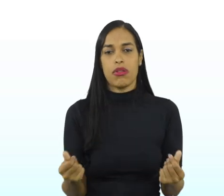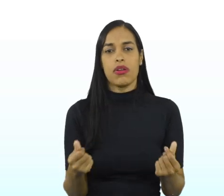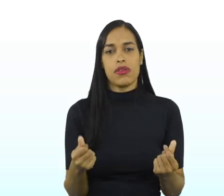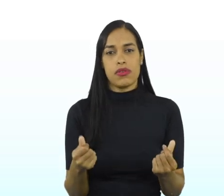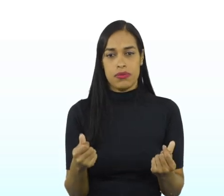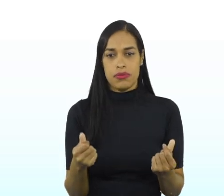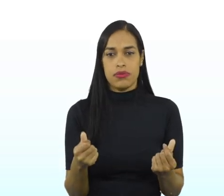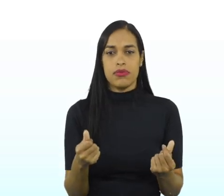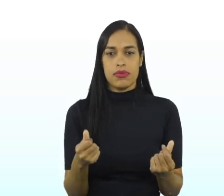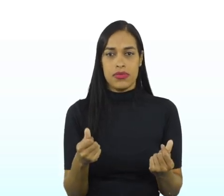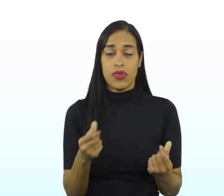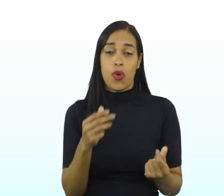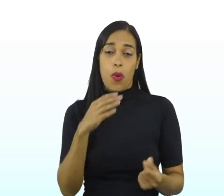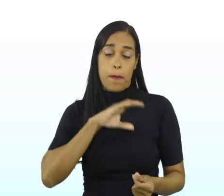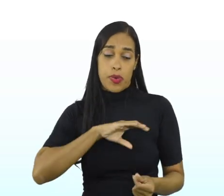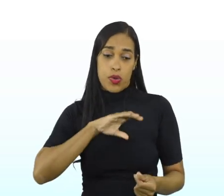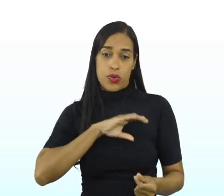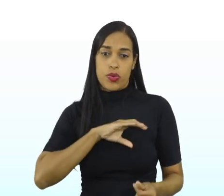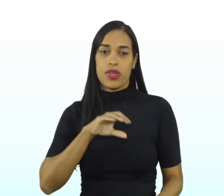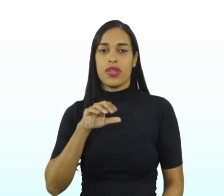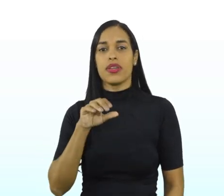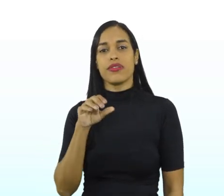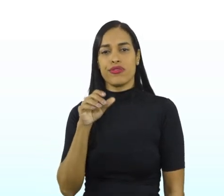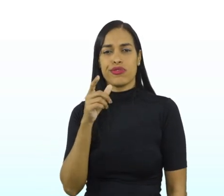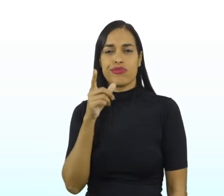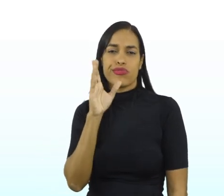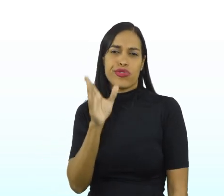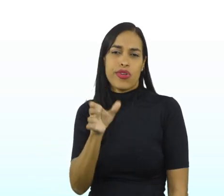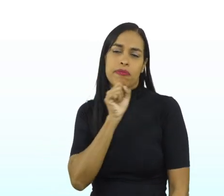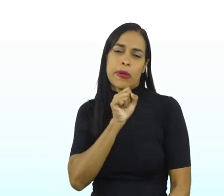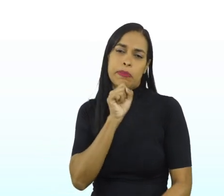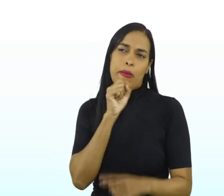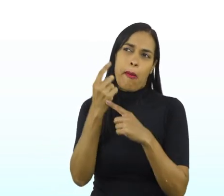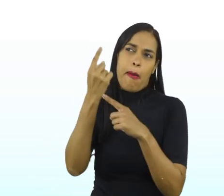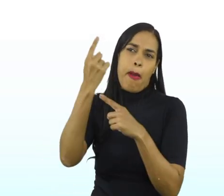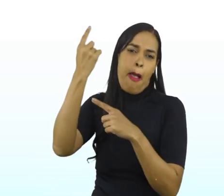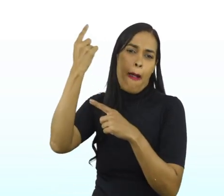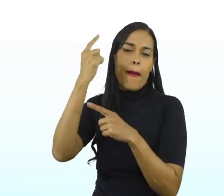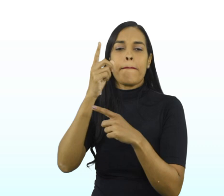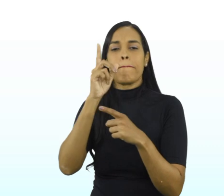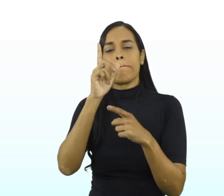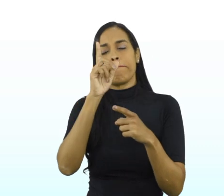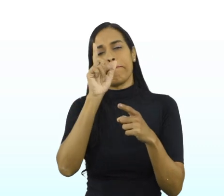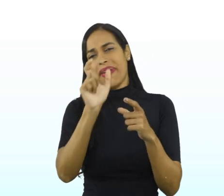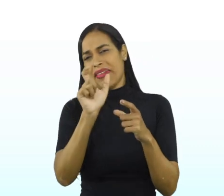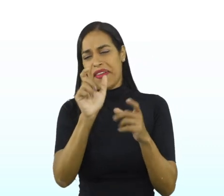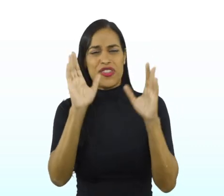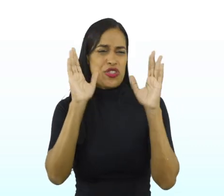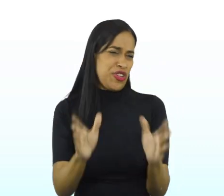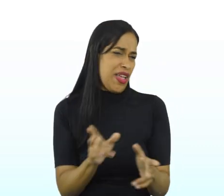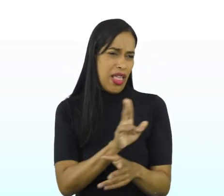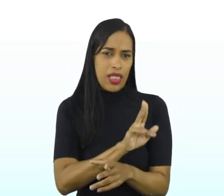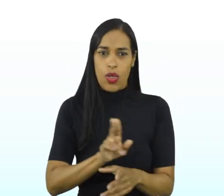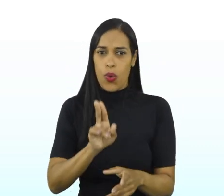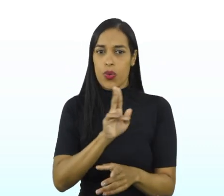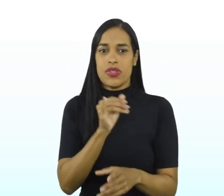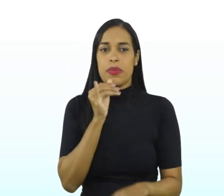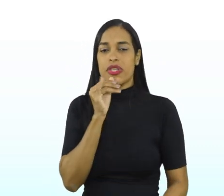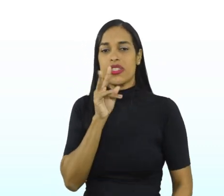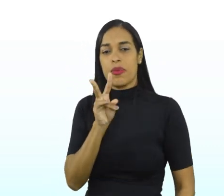desuso. Então, um exemplo do português arcaico, não é isso aí, ó, dá uma olhada aí, palavras que já caíram em desuso, dá uma olhada